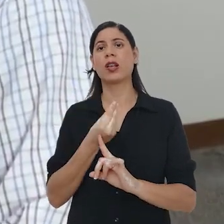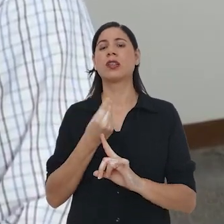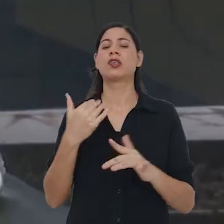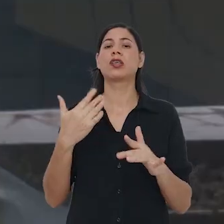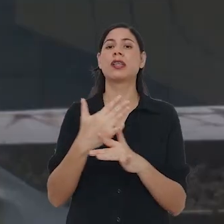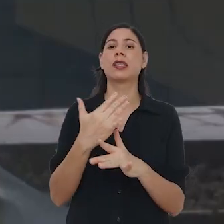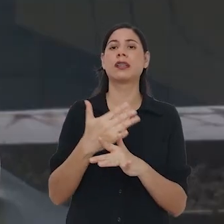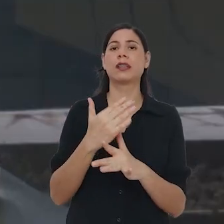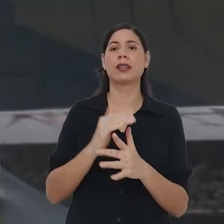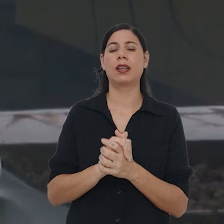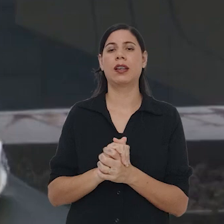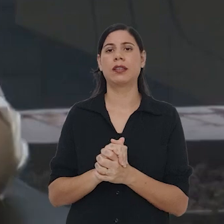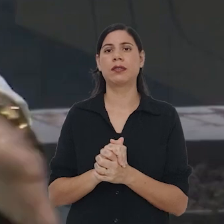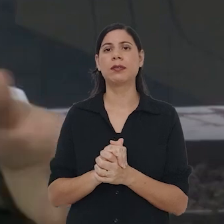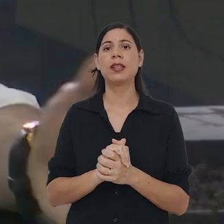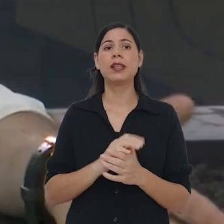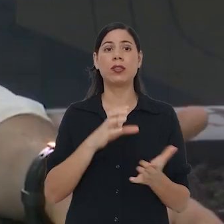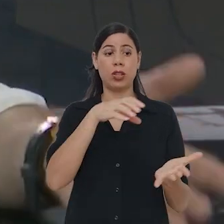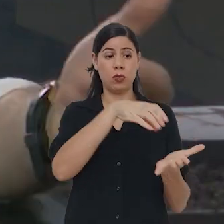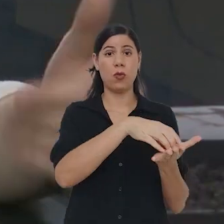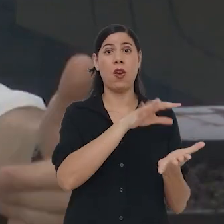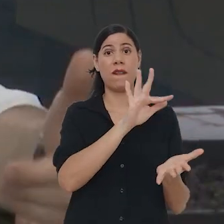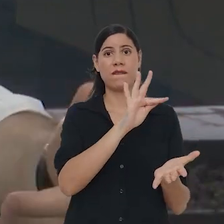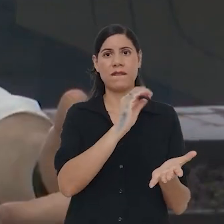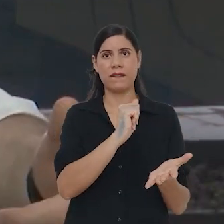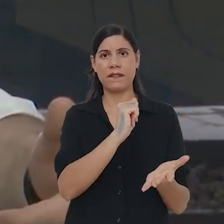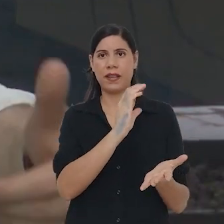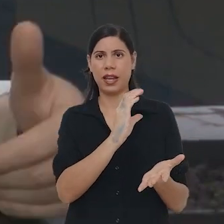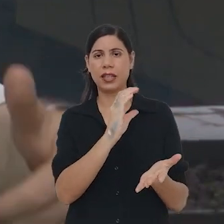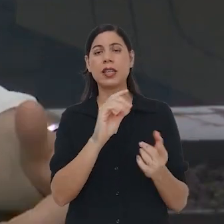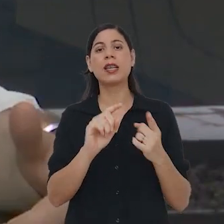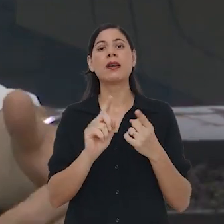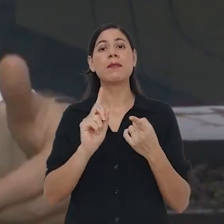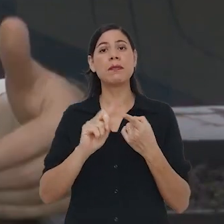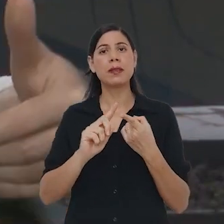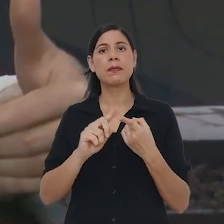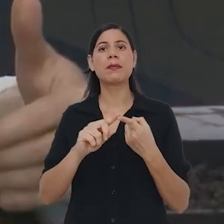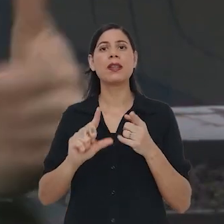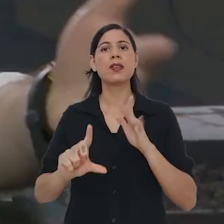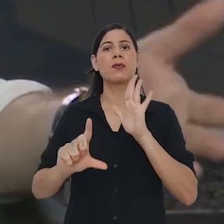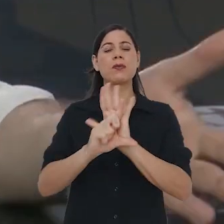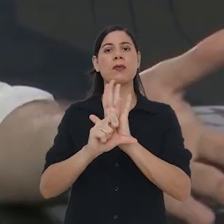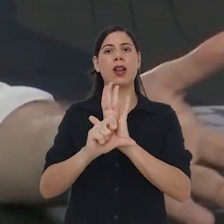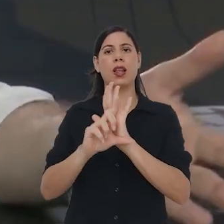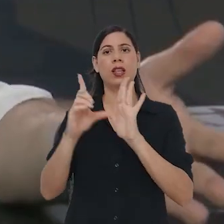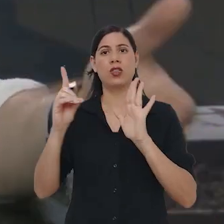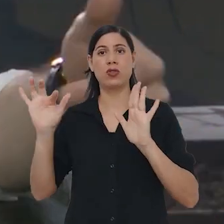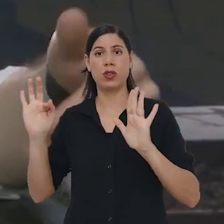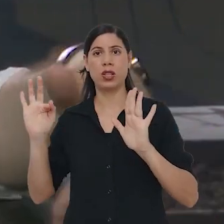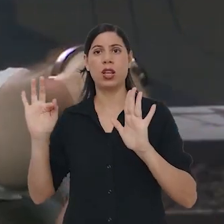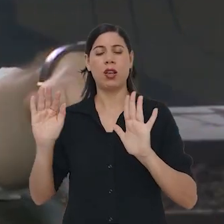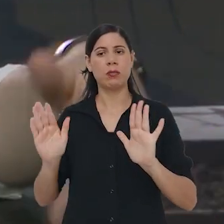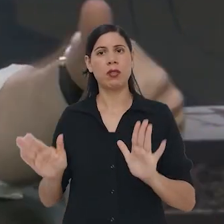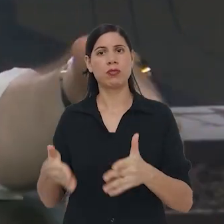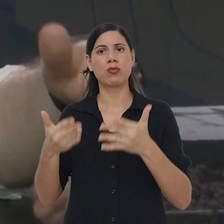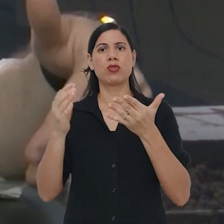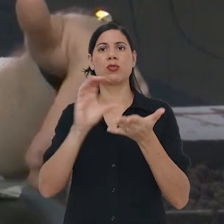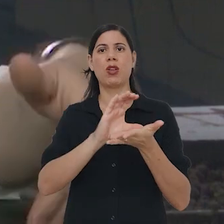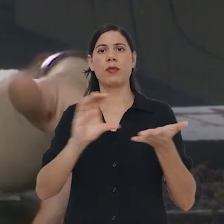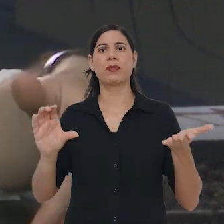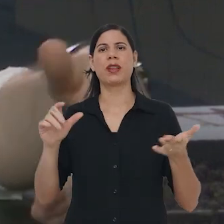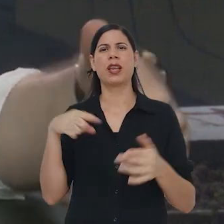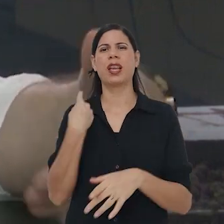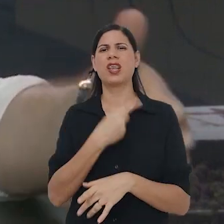da cidade? Além do FAC, o Distrito Federal também tem uma lei específica de incentivo fiscal. Aqui a gente